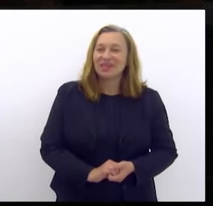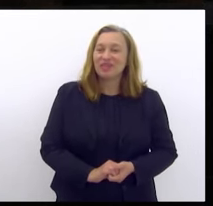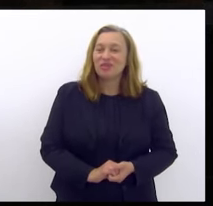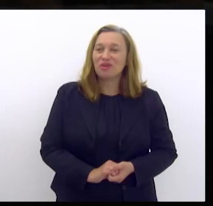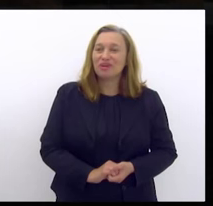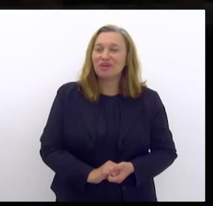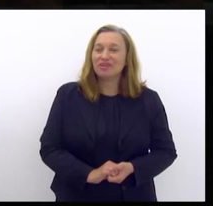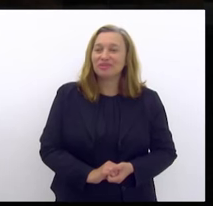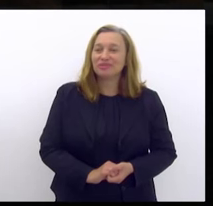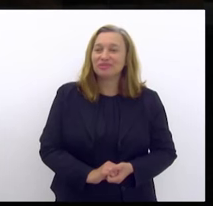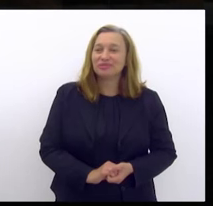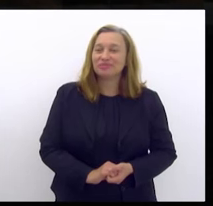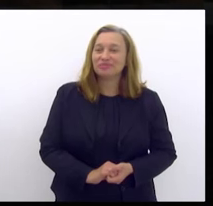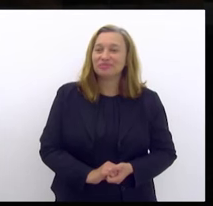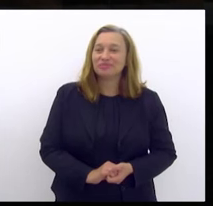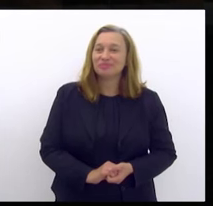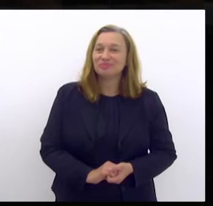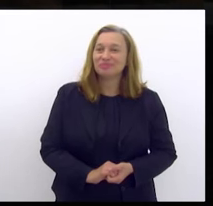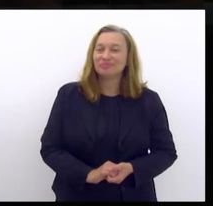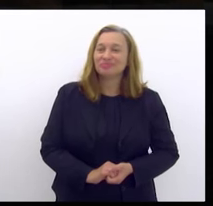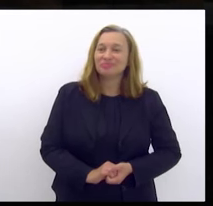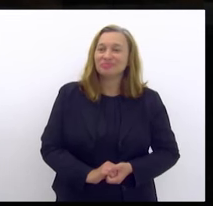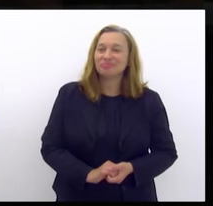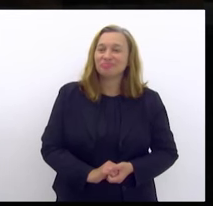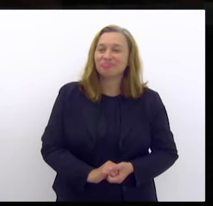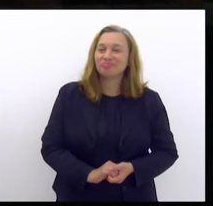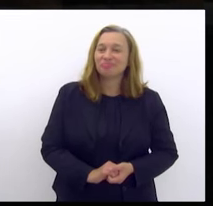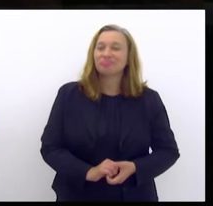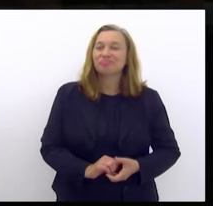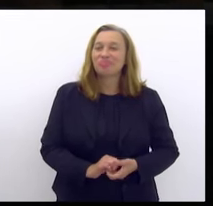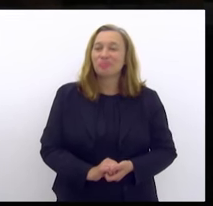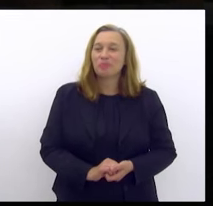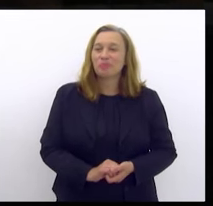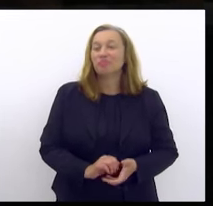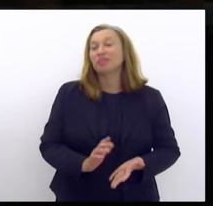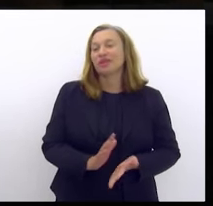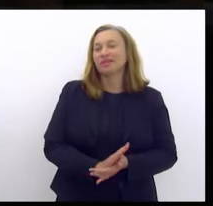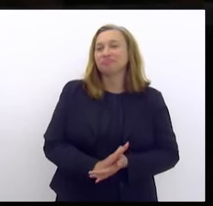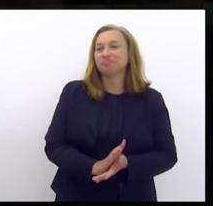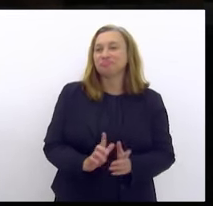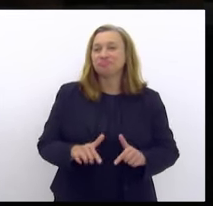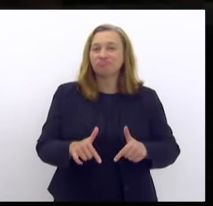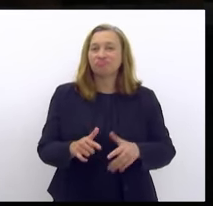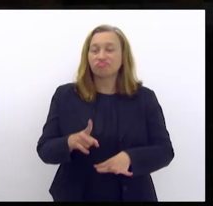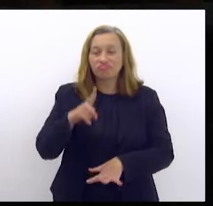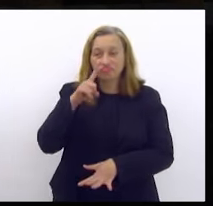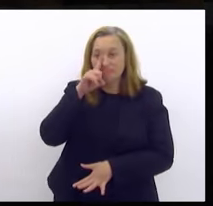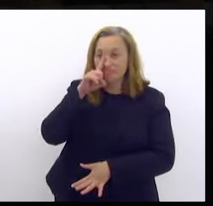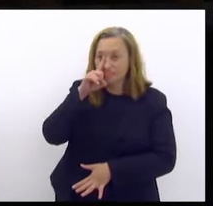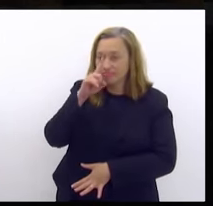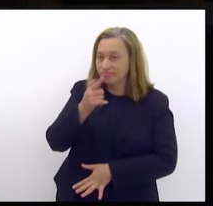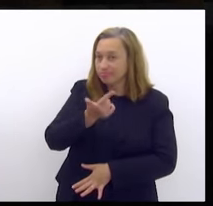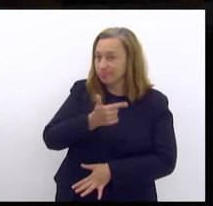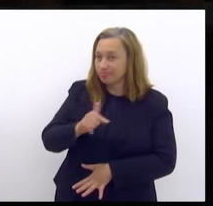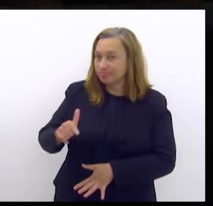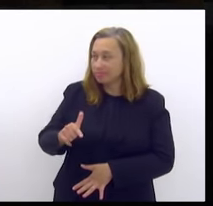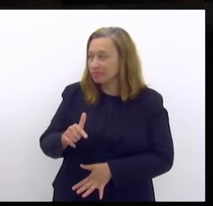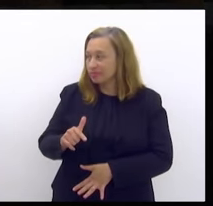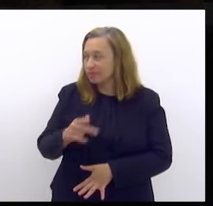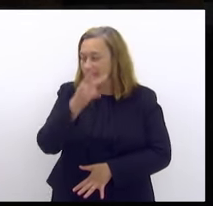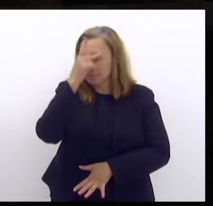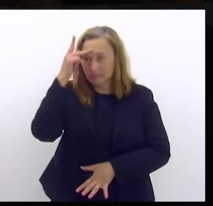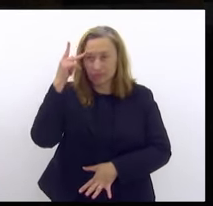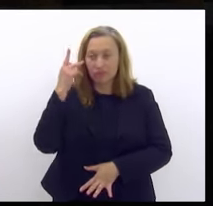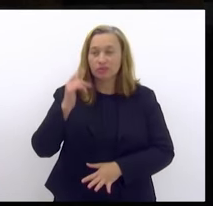tivessem garantias de funcionarem a contento, sem riscos para os seus moradores,